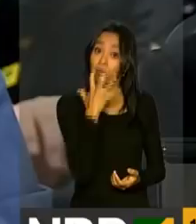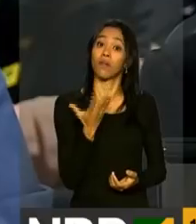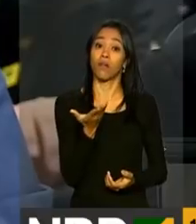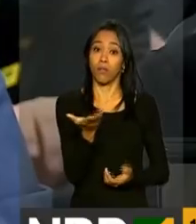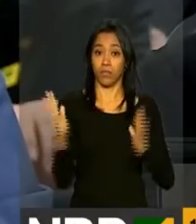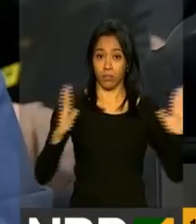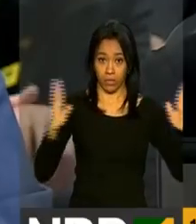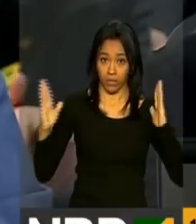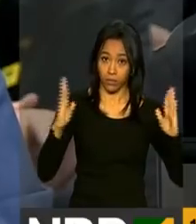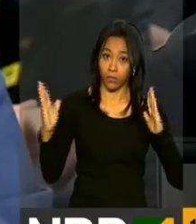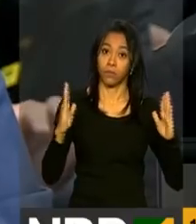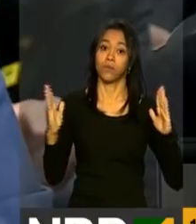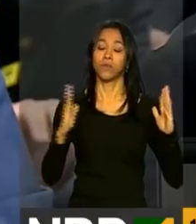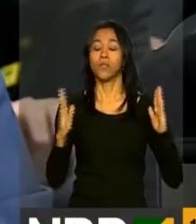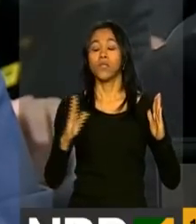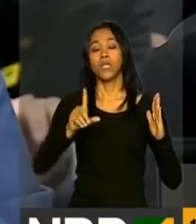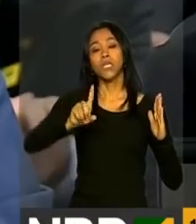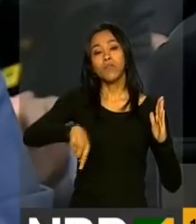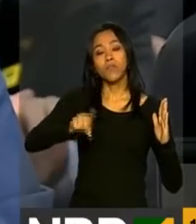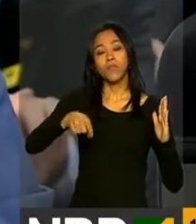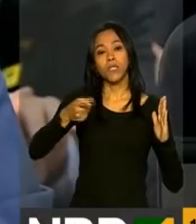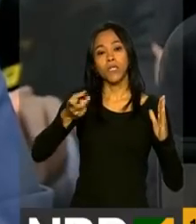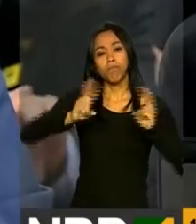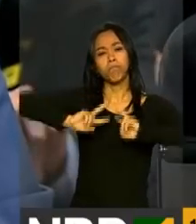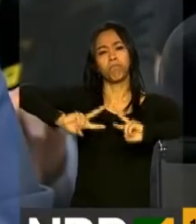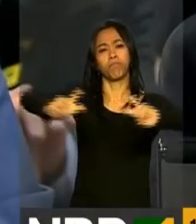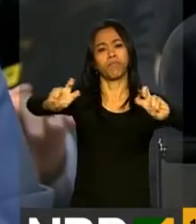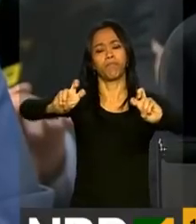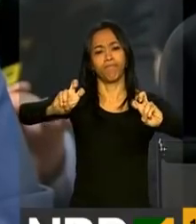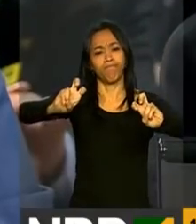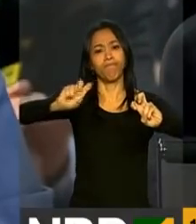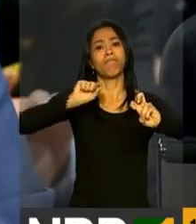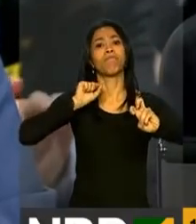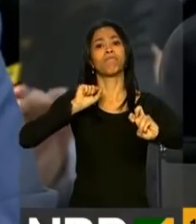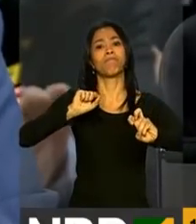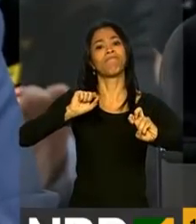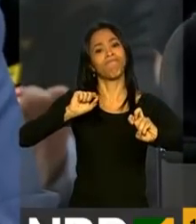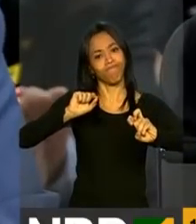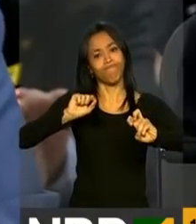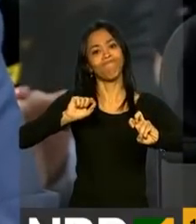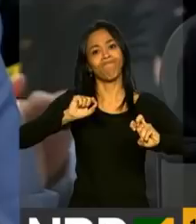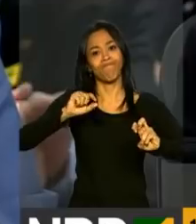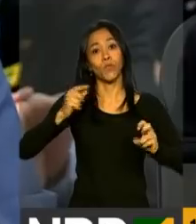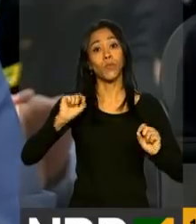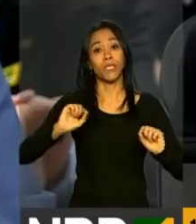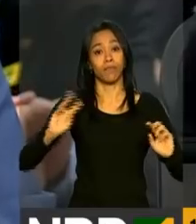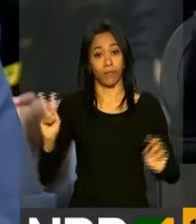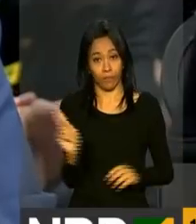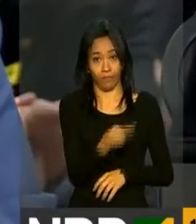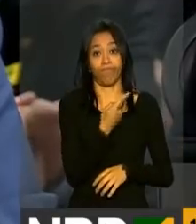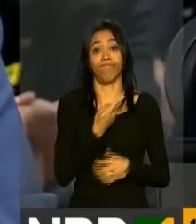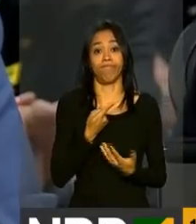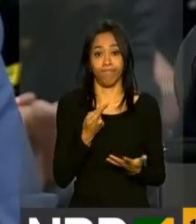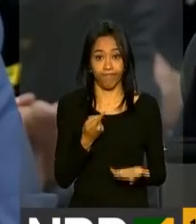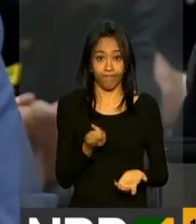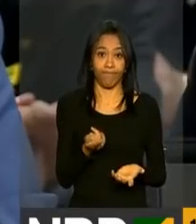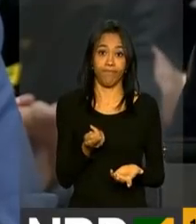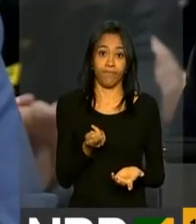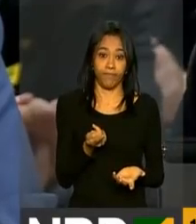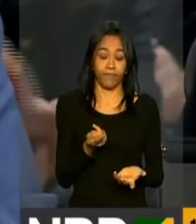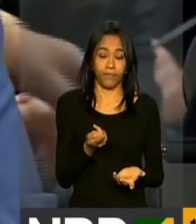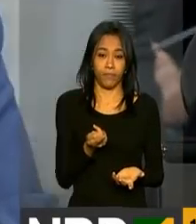momento em que mais se visualizou elsie visualizaram as dificuldades é